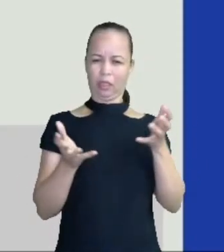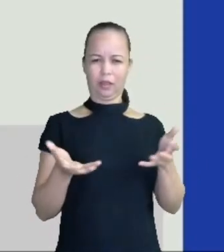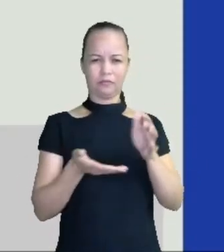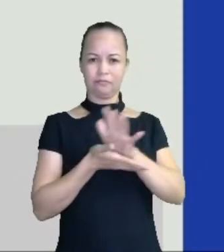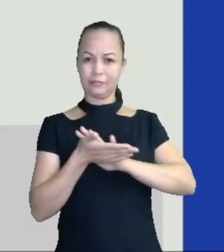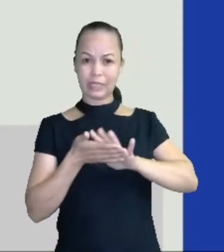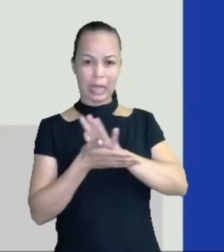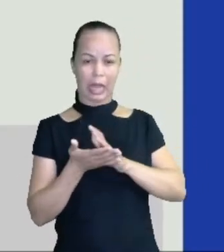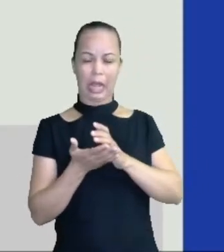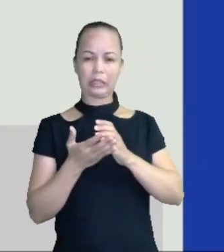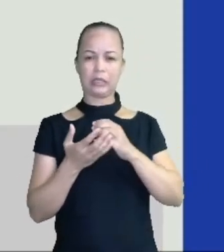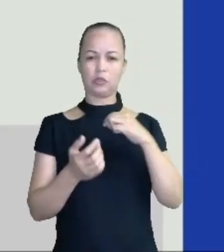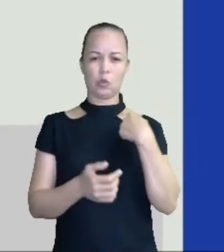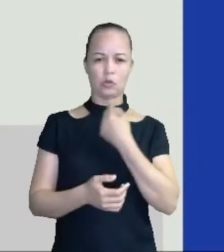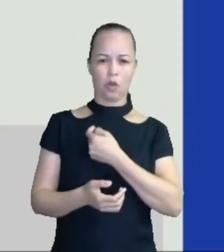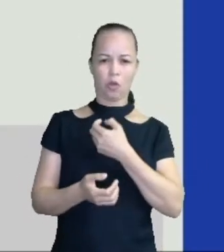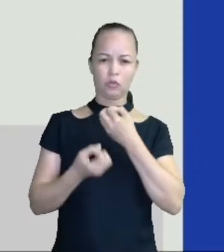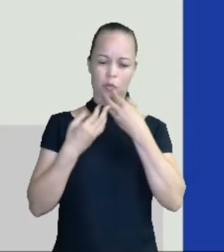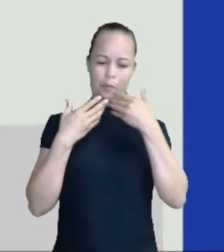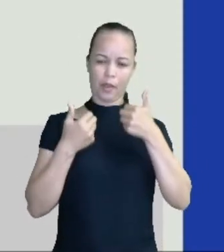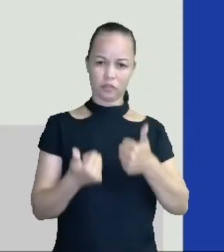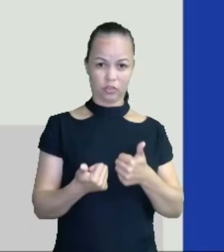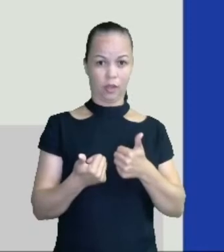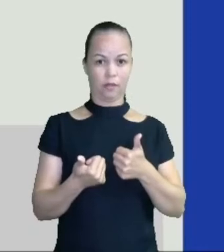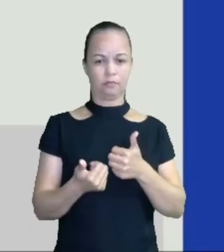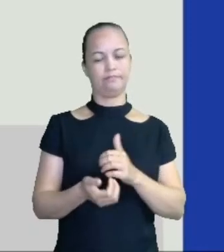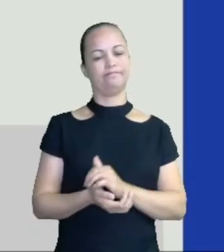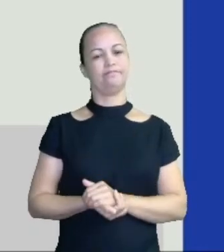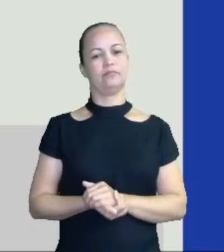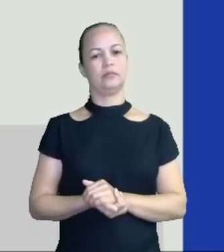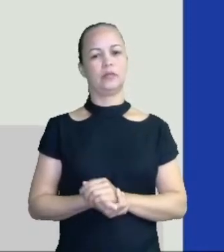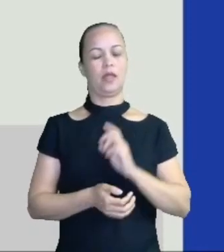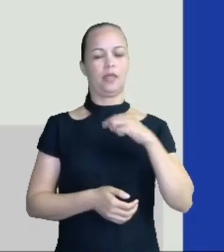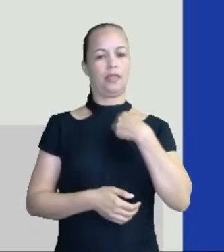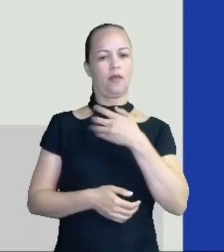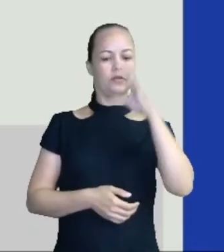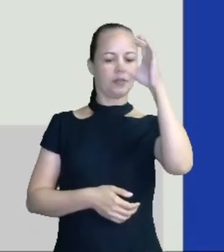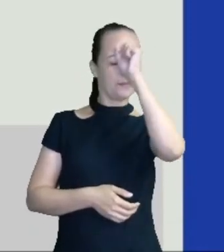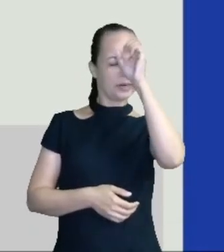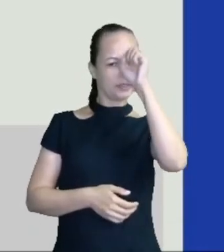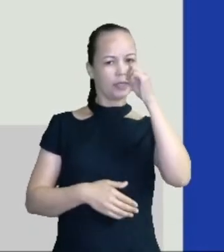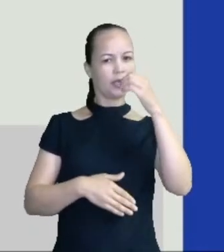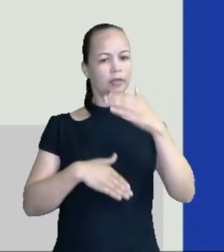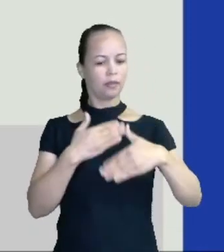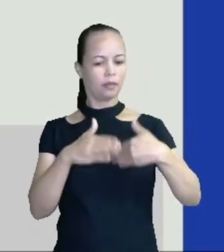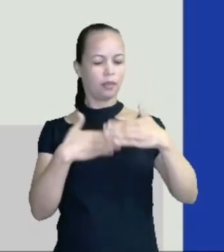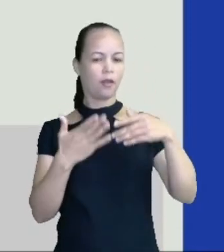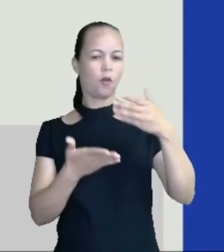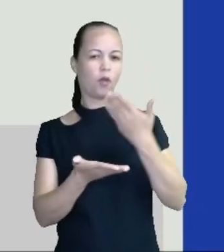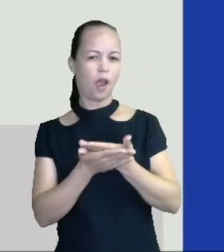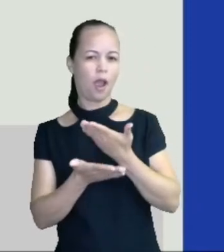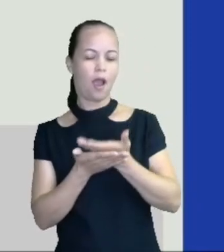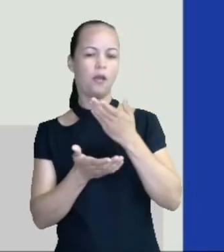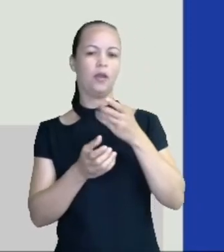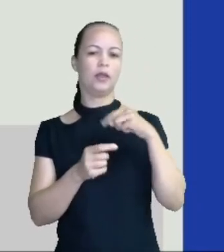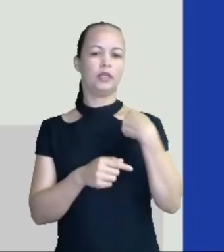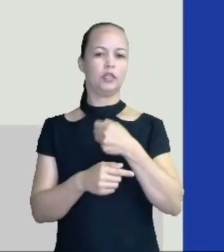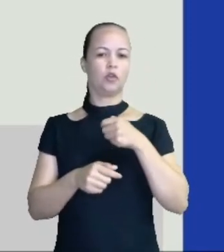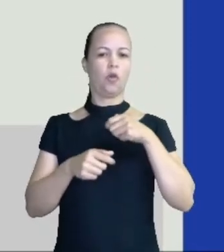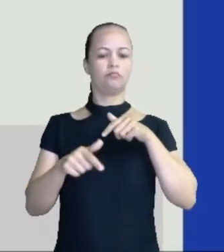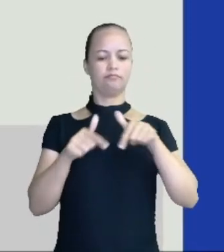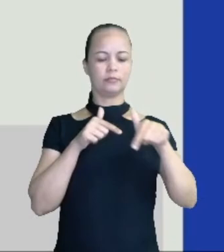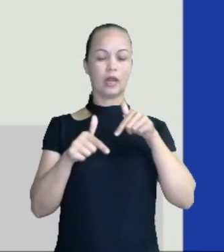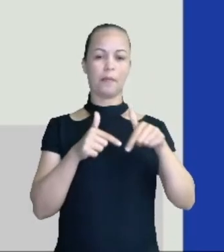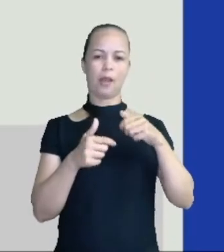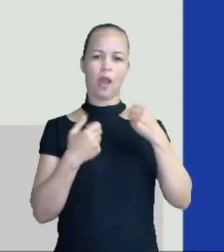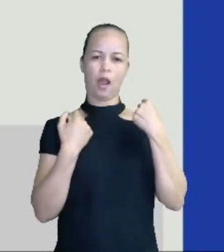no nosso bem-estar. Nós aprendemos ao longo da nossa aula que as atividades diárias que nós desenvolvemos,